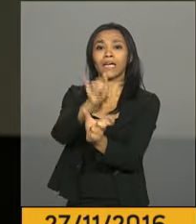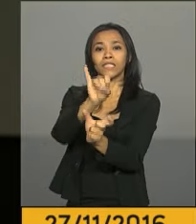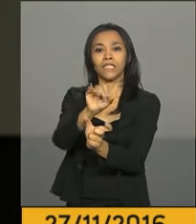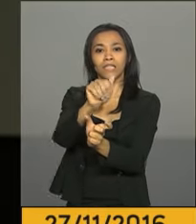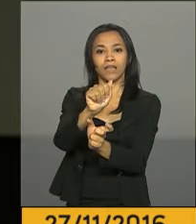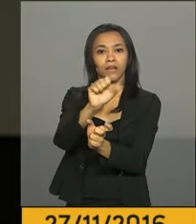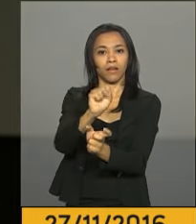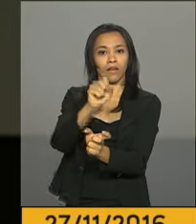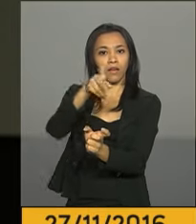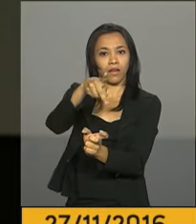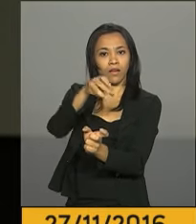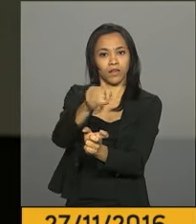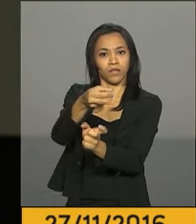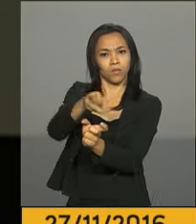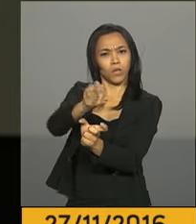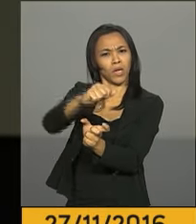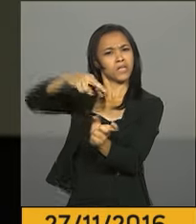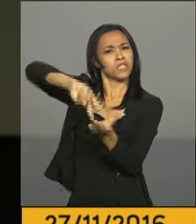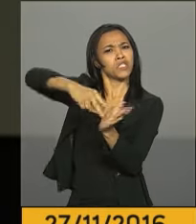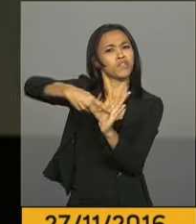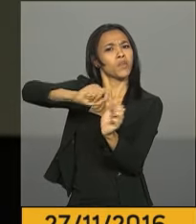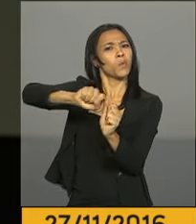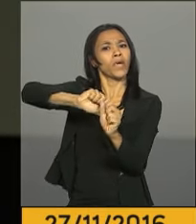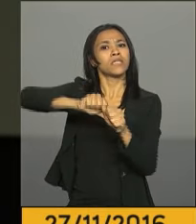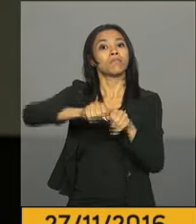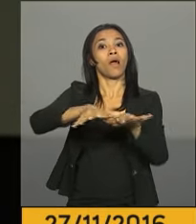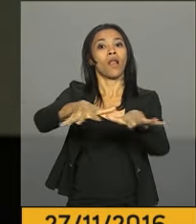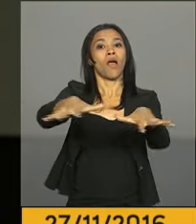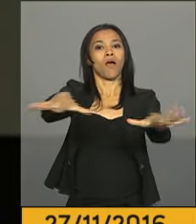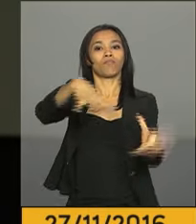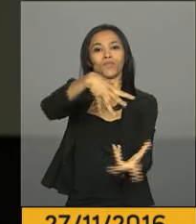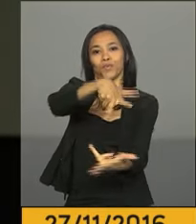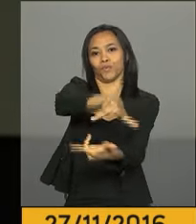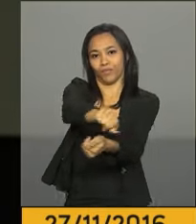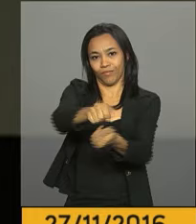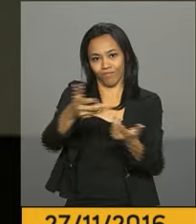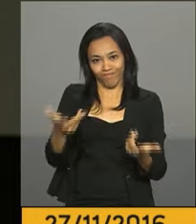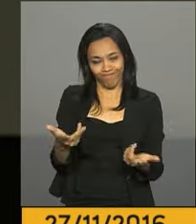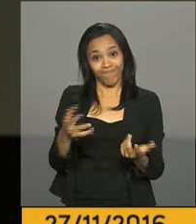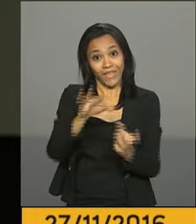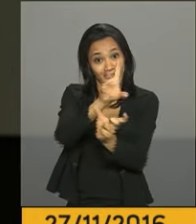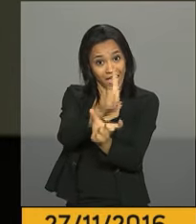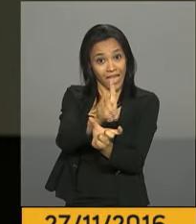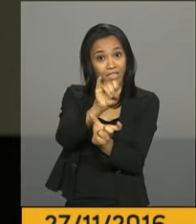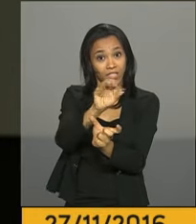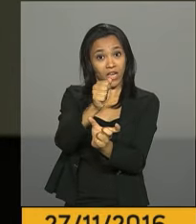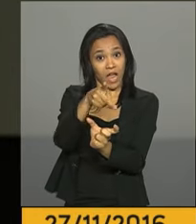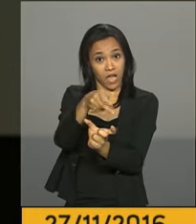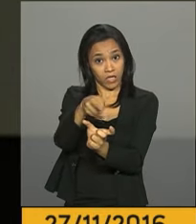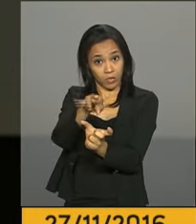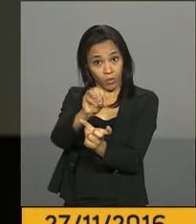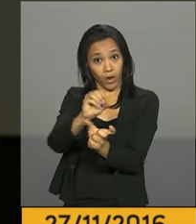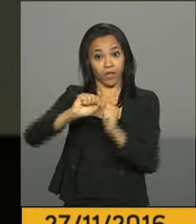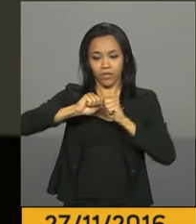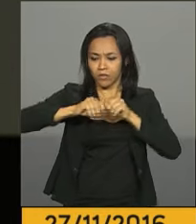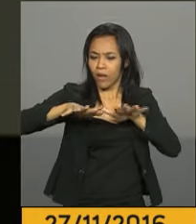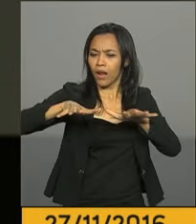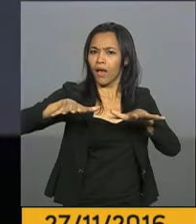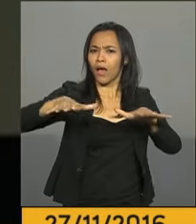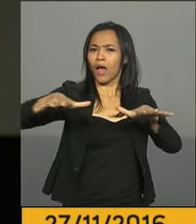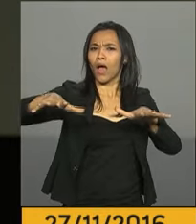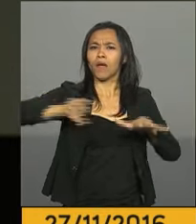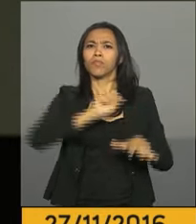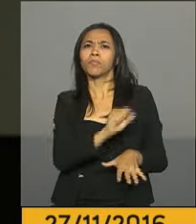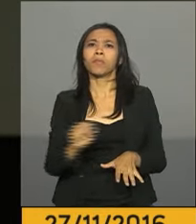é interessante que a diáspora significa espalhar por todo o mundo, né? E a diáspora libanesa foi essa. Espalharam-se por